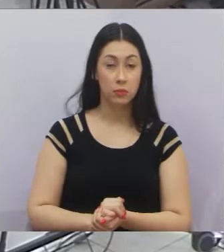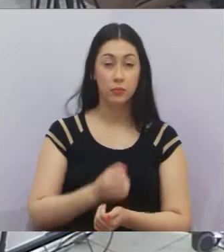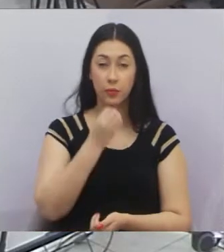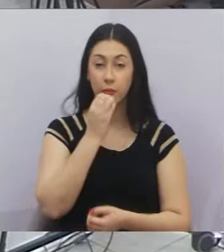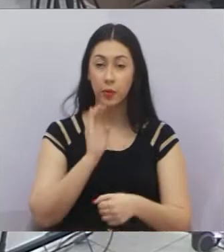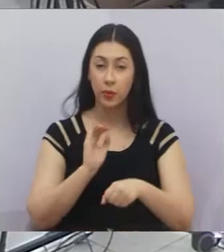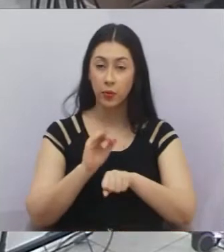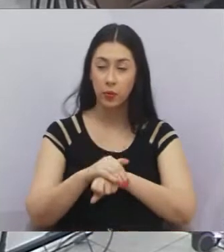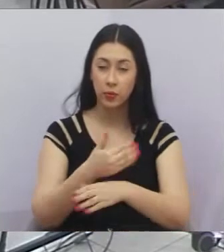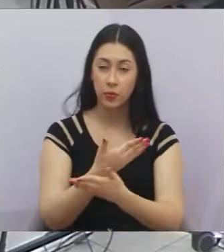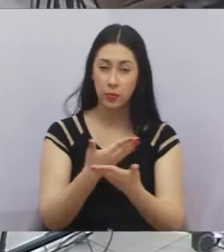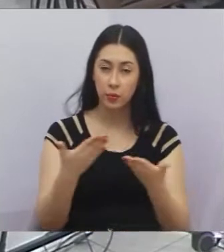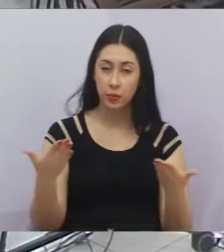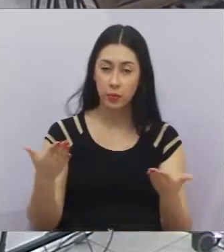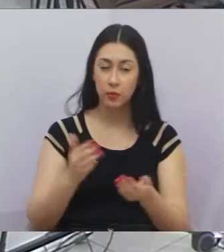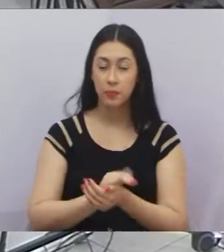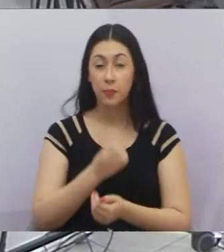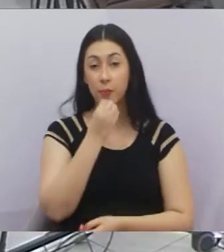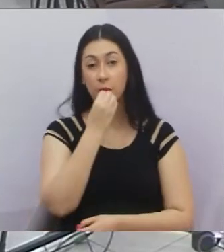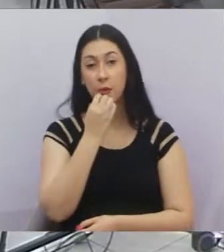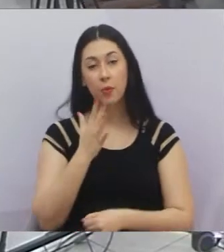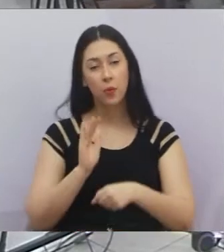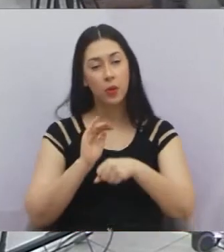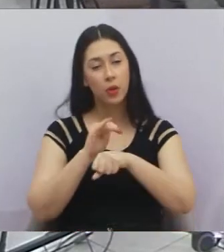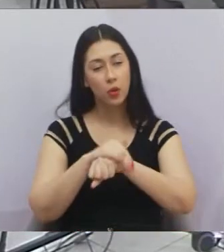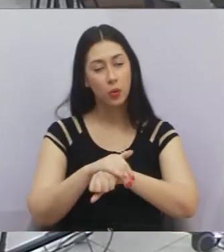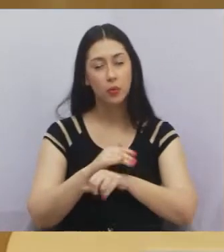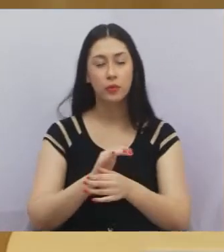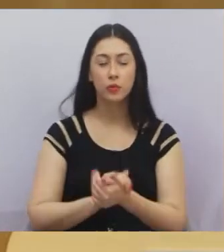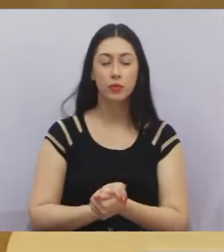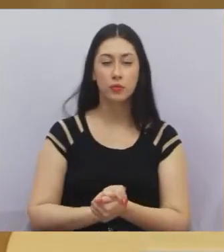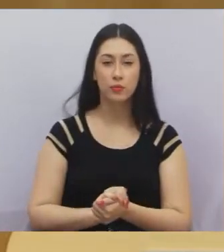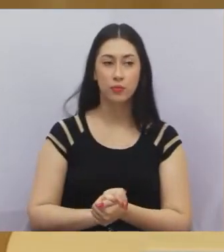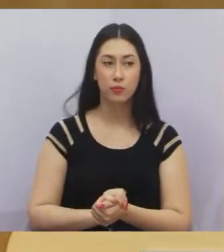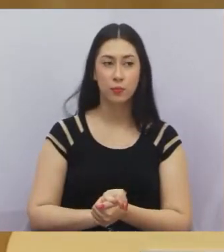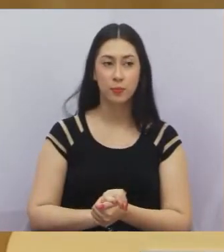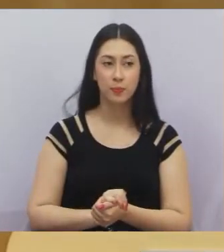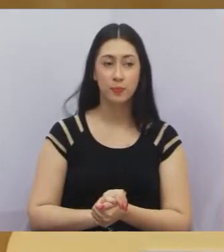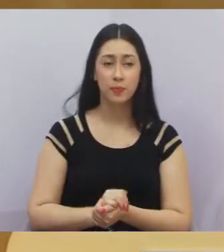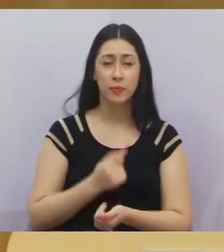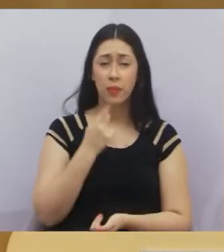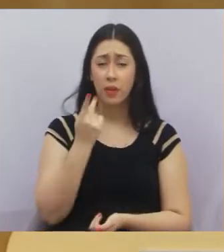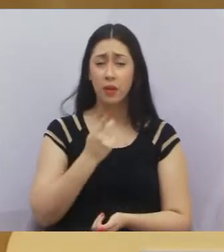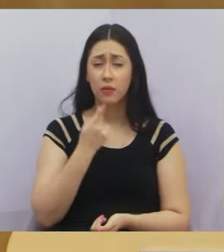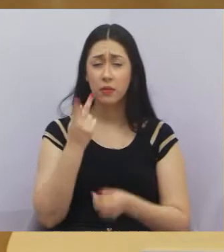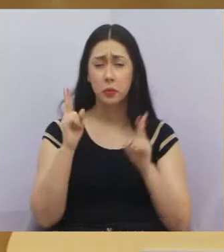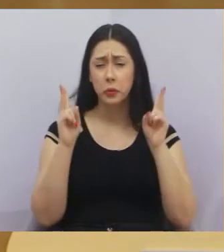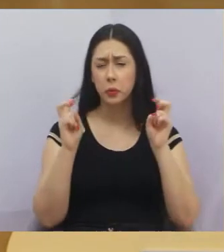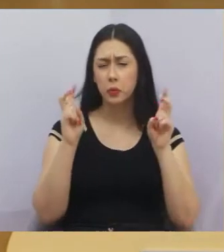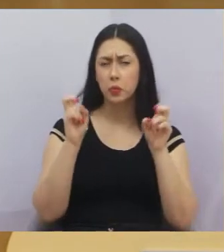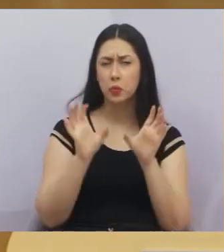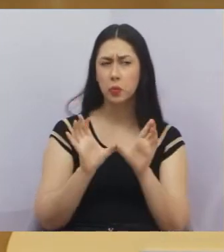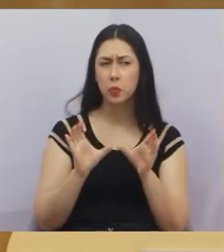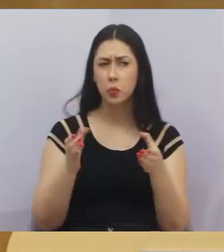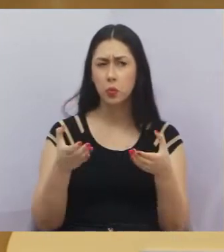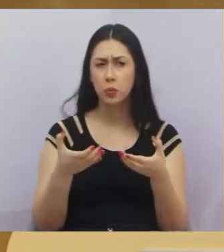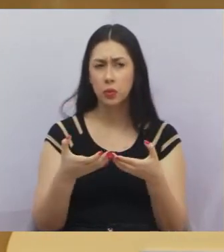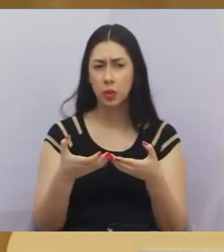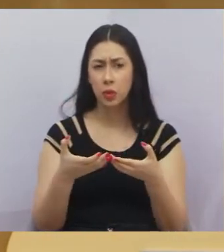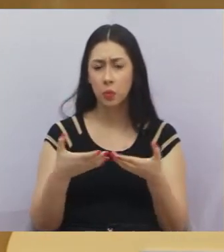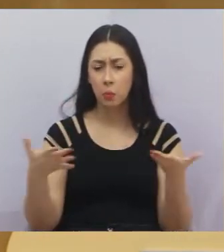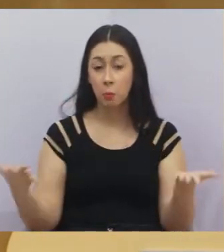Boa noite a todos, boa noite a todas. Falar do Conselho